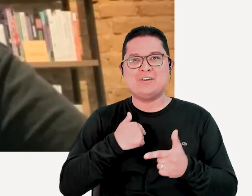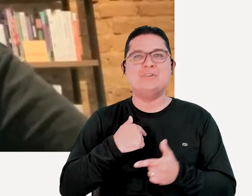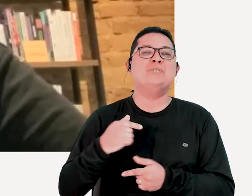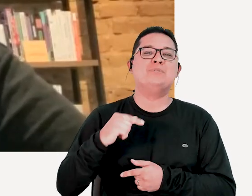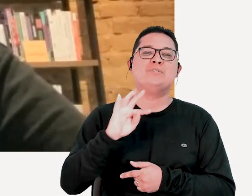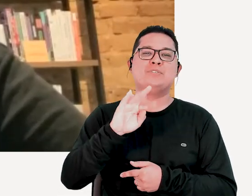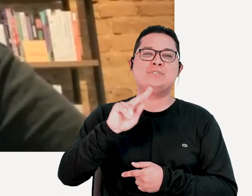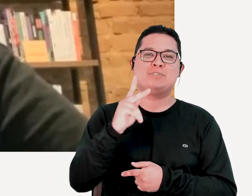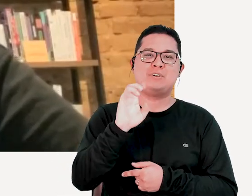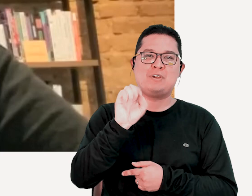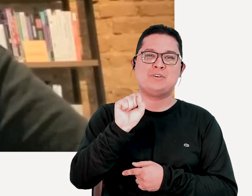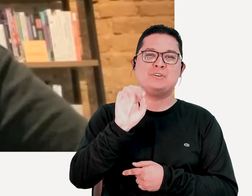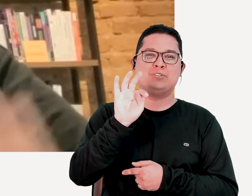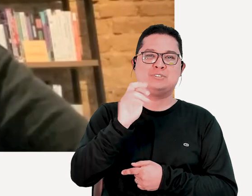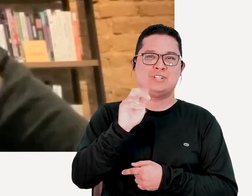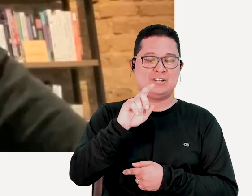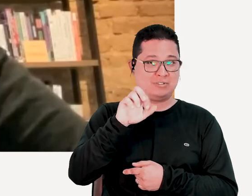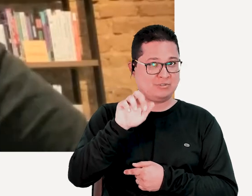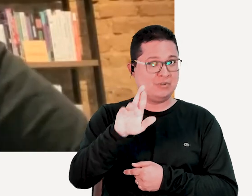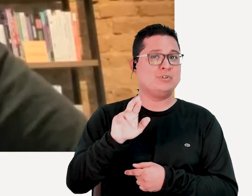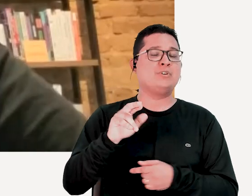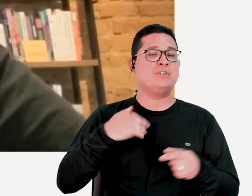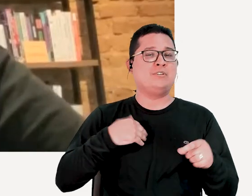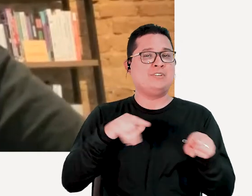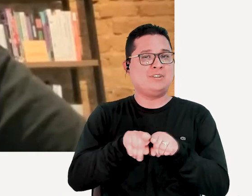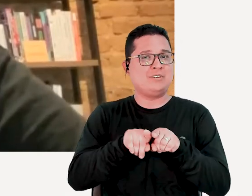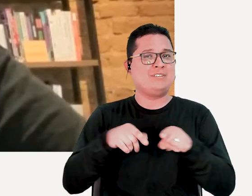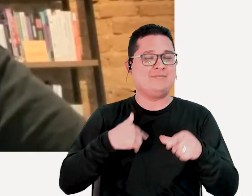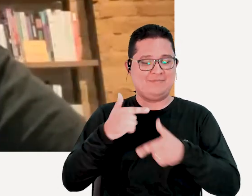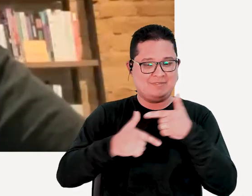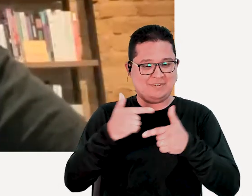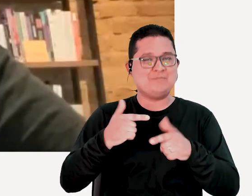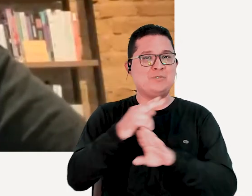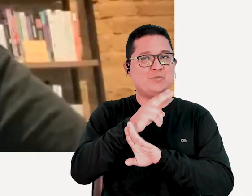Clube do UX Writing, que eu sou cofundadora junto com a minha amiga Jailma.